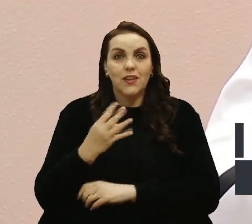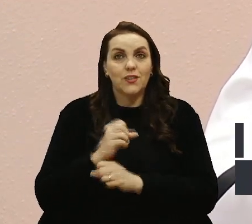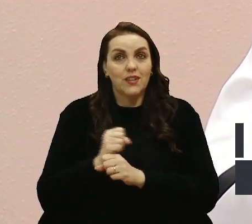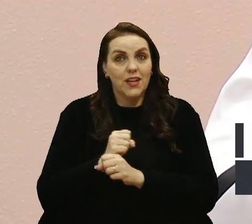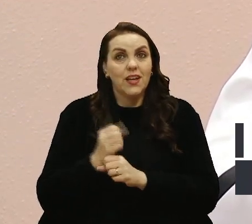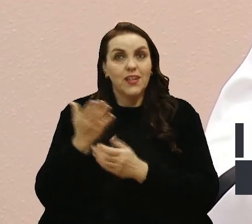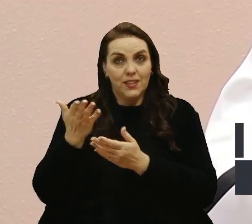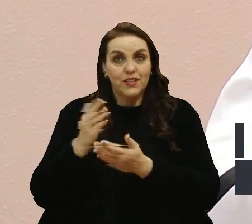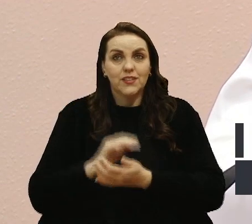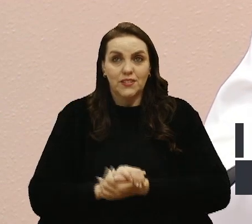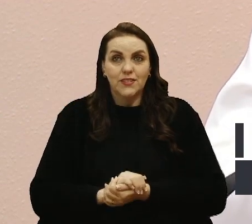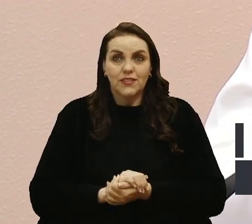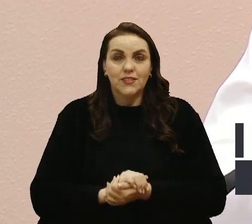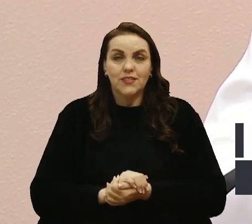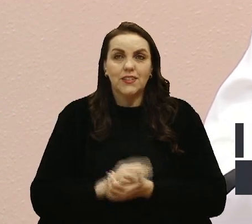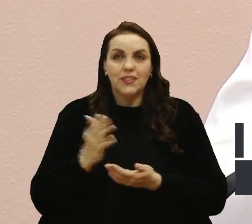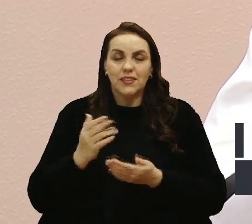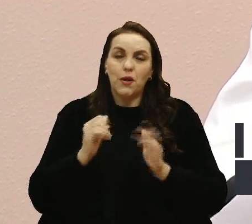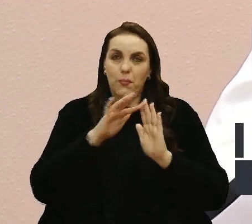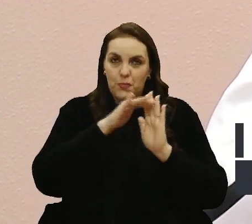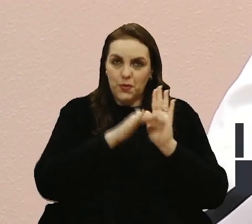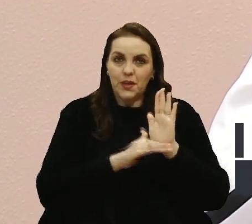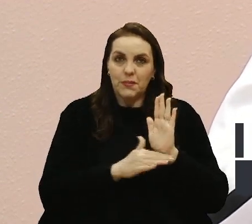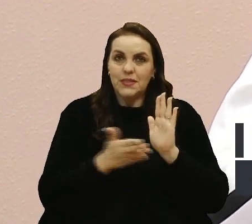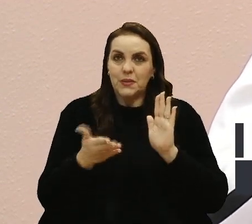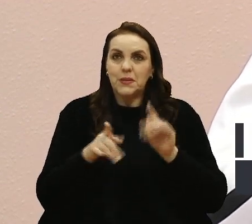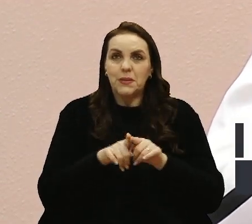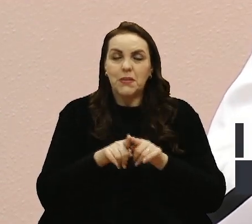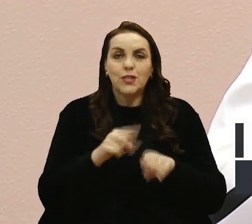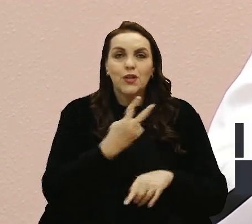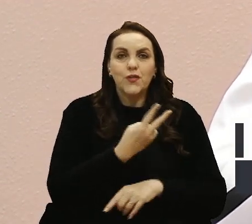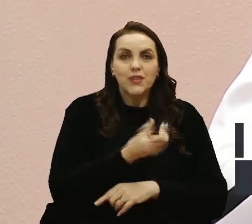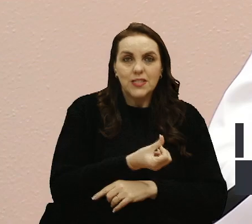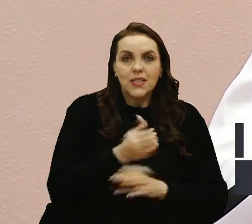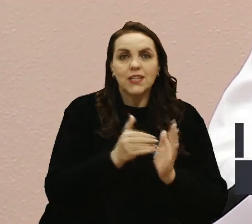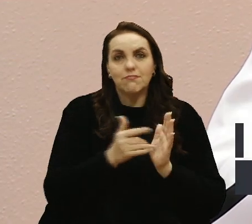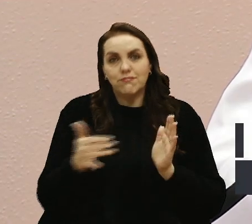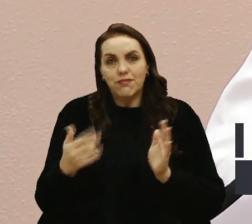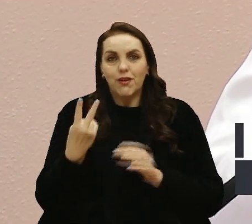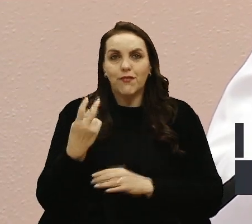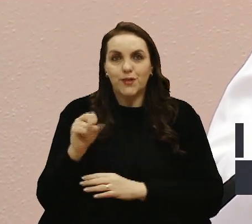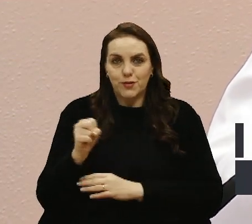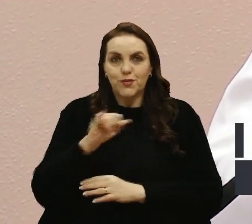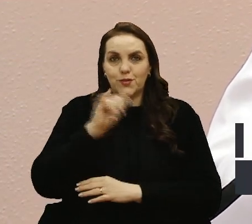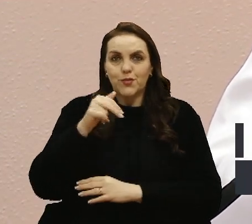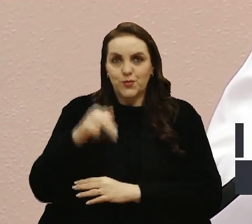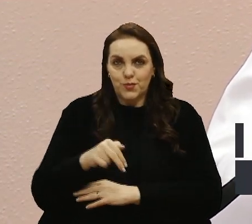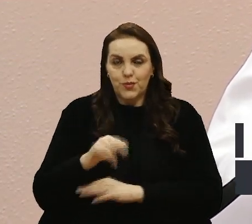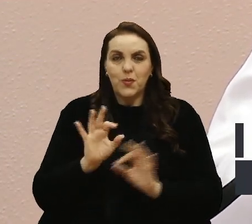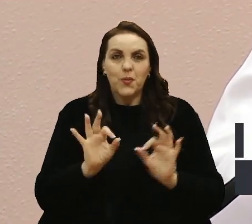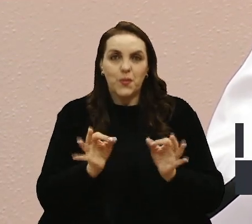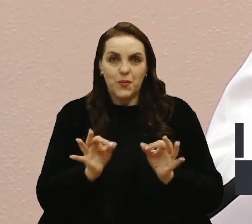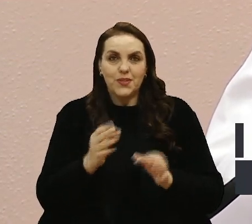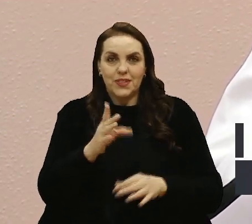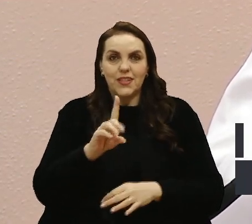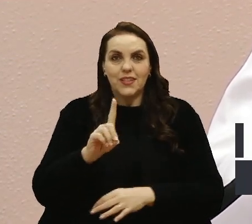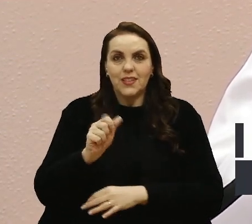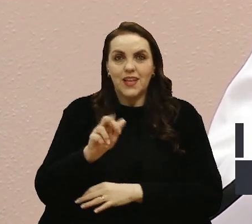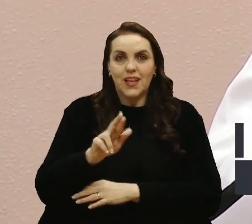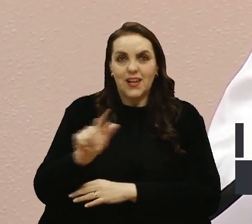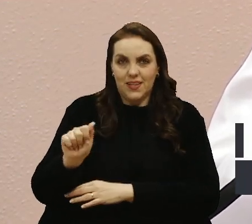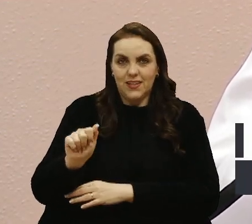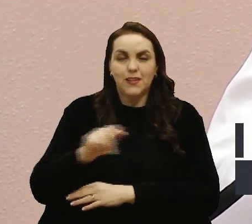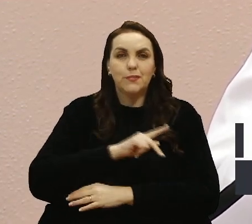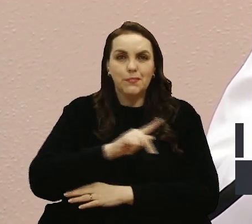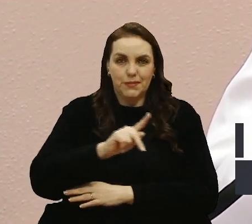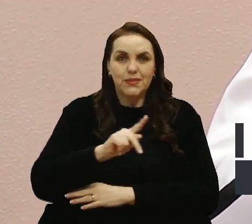estão comemorando esse ano. Vai ter uma programação entre o dia 26 e o dia 28 agora de junho, que certamente a Darla falará no